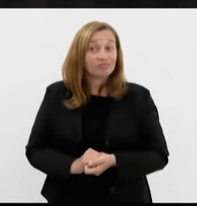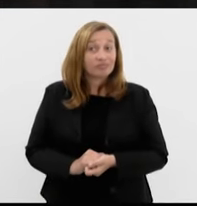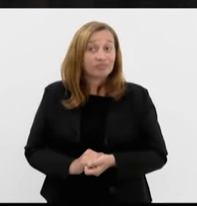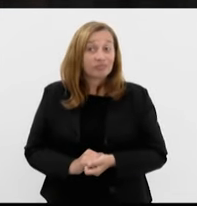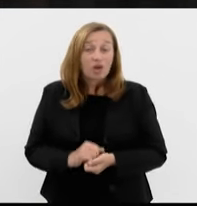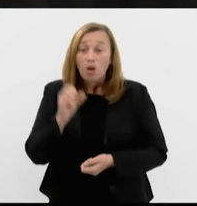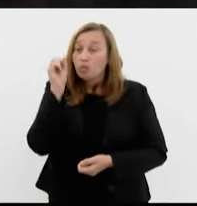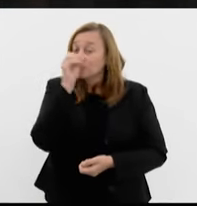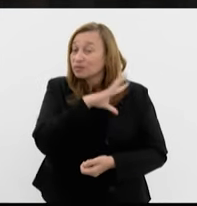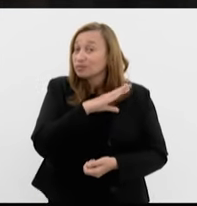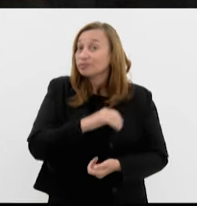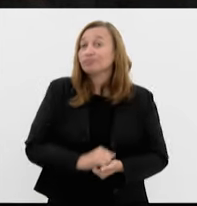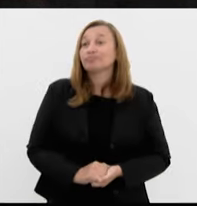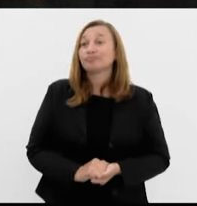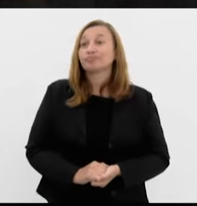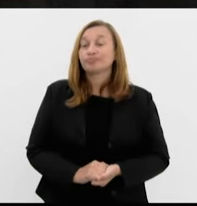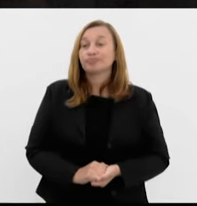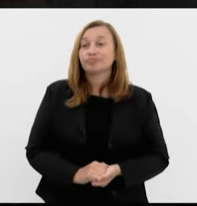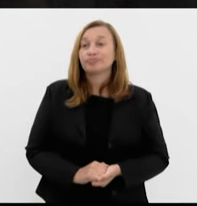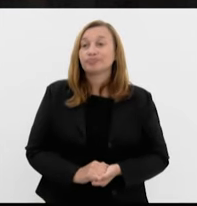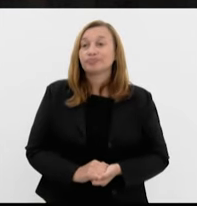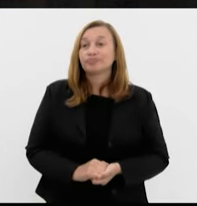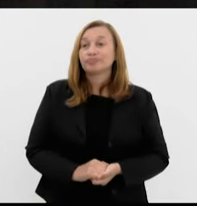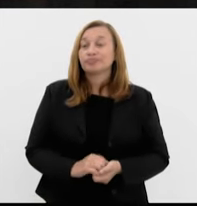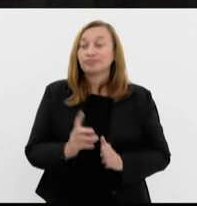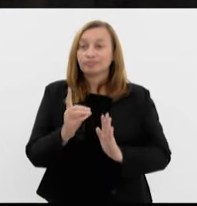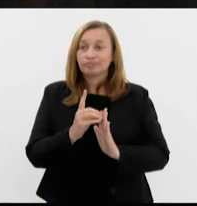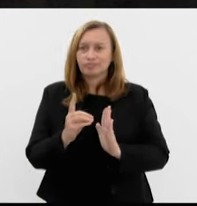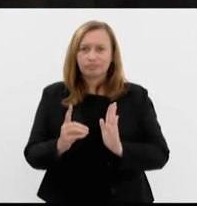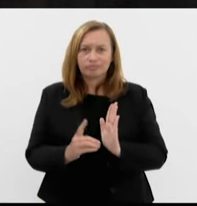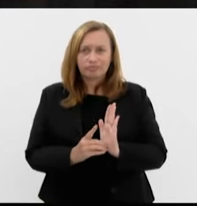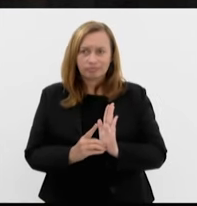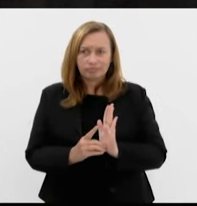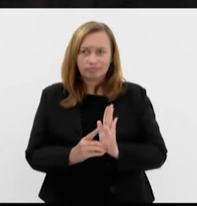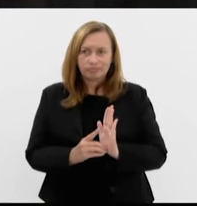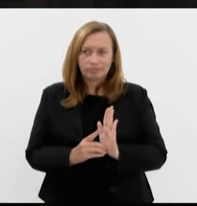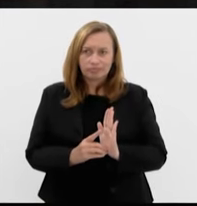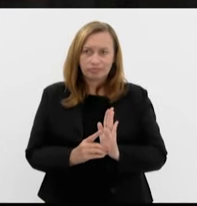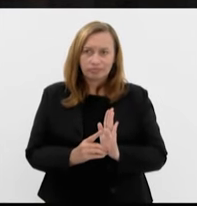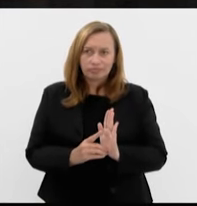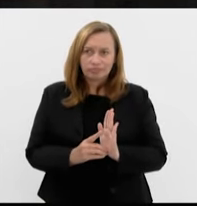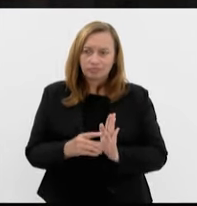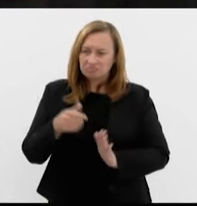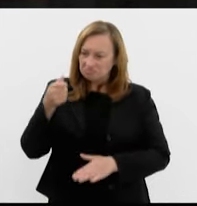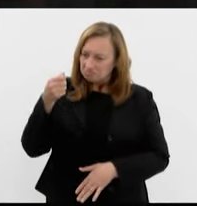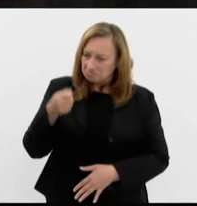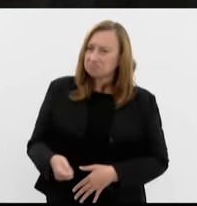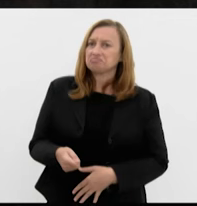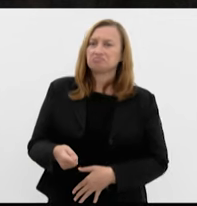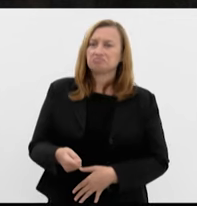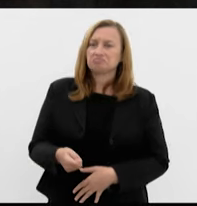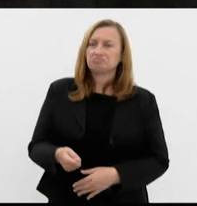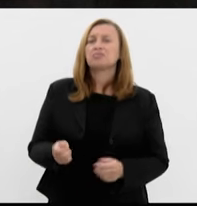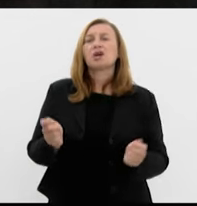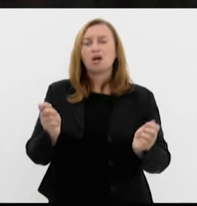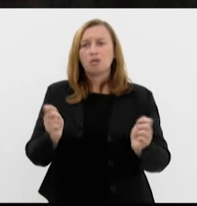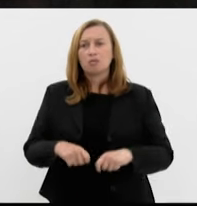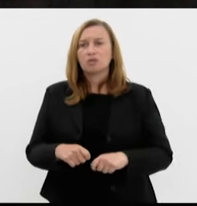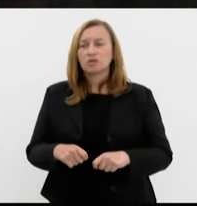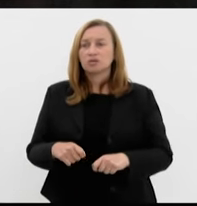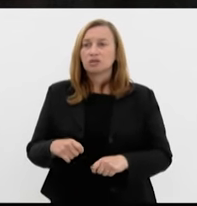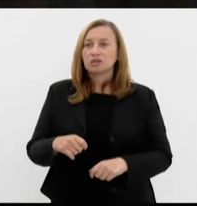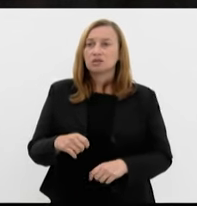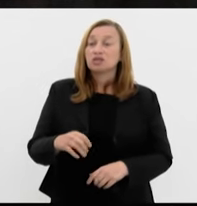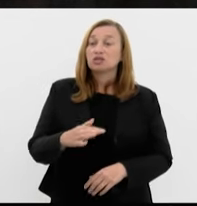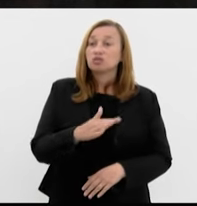este absurdo que decreta de maneira impositiva a possibilidade do assassinato